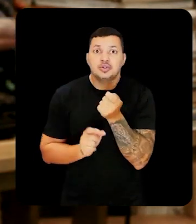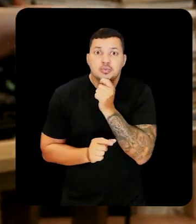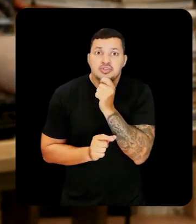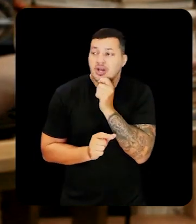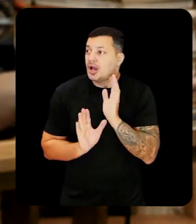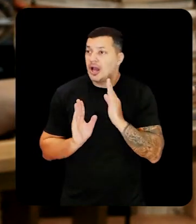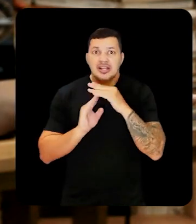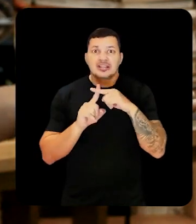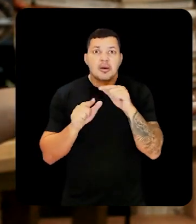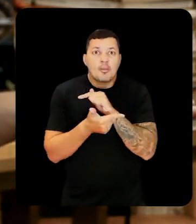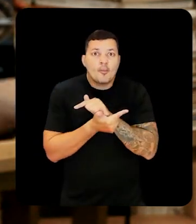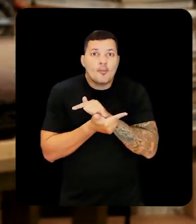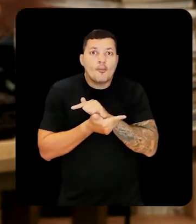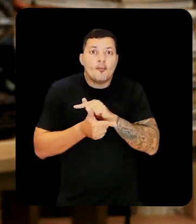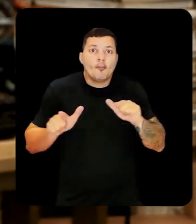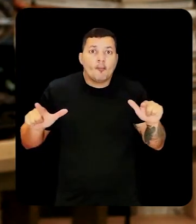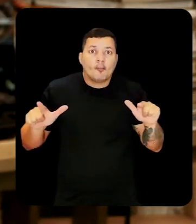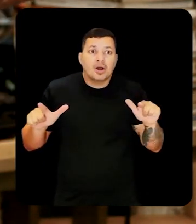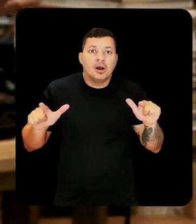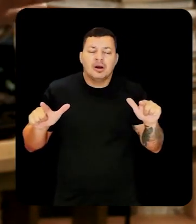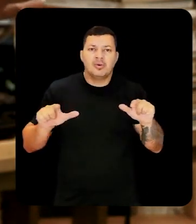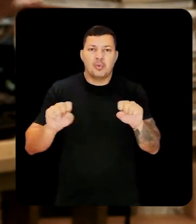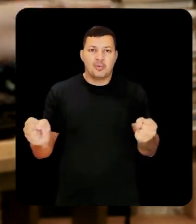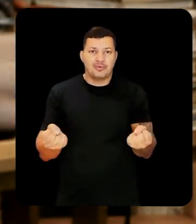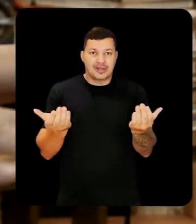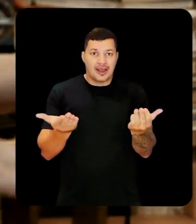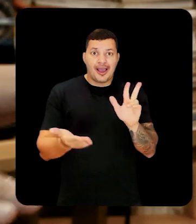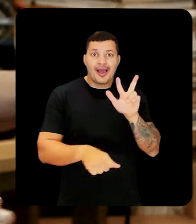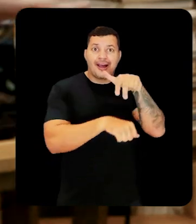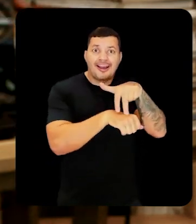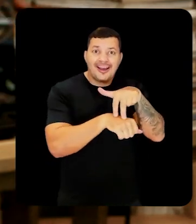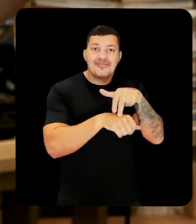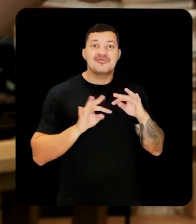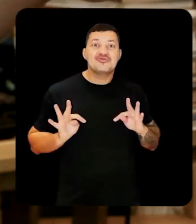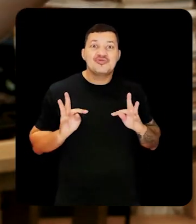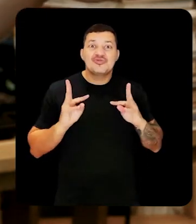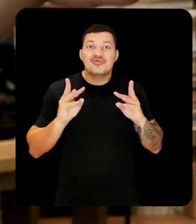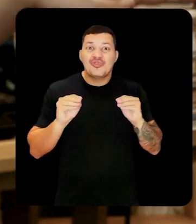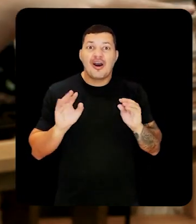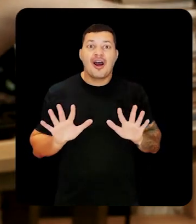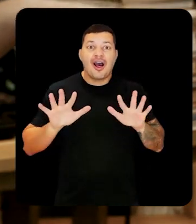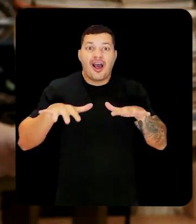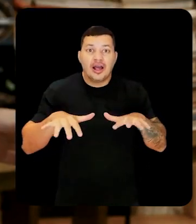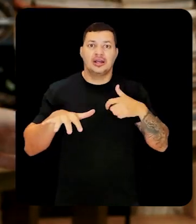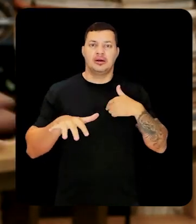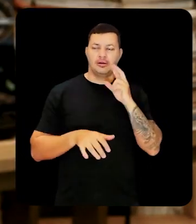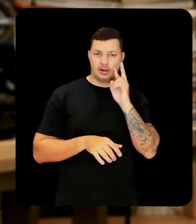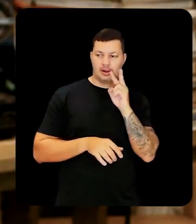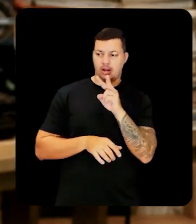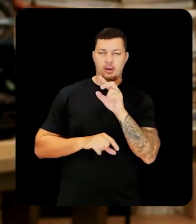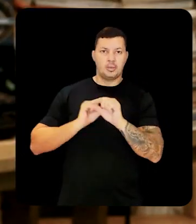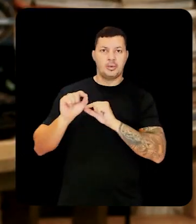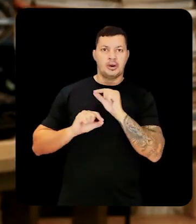igreja e não tinha, a igreja estava vazia, o altar era o palco, mas todos estavam ali. E quando eu